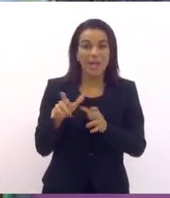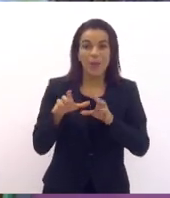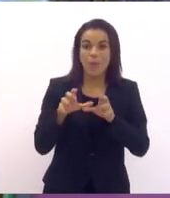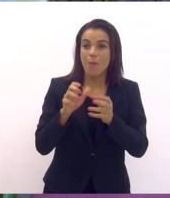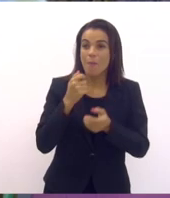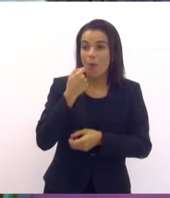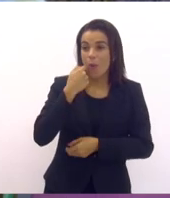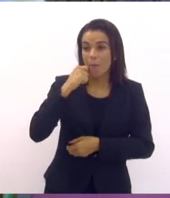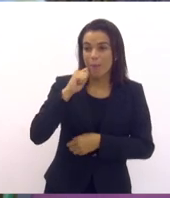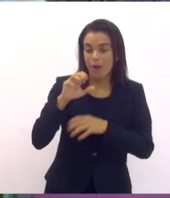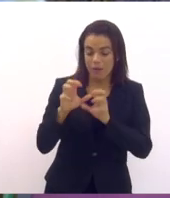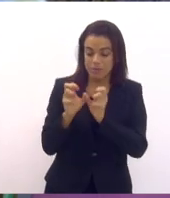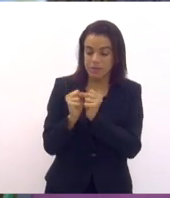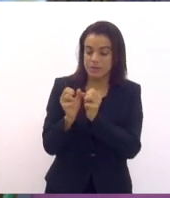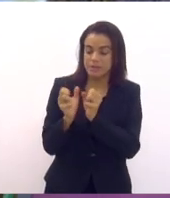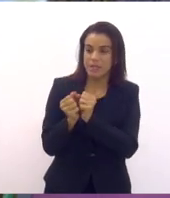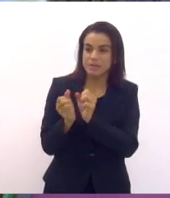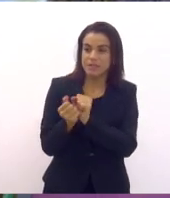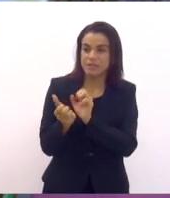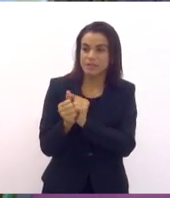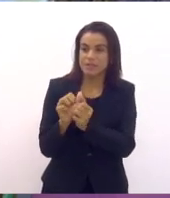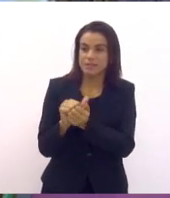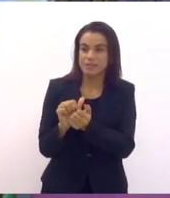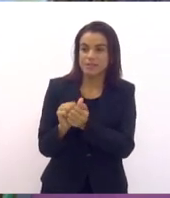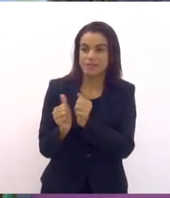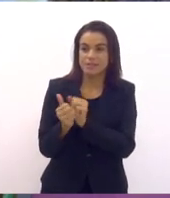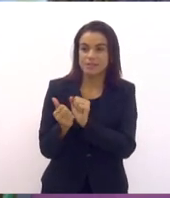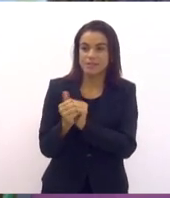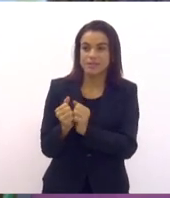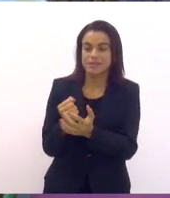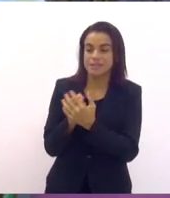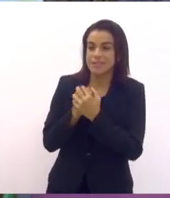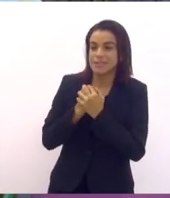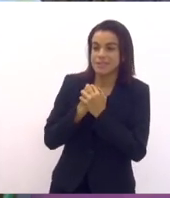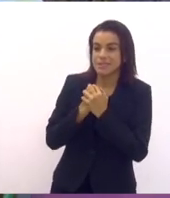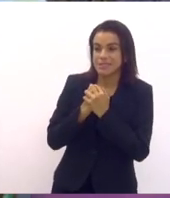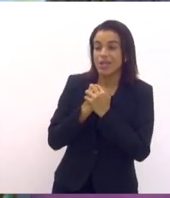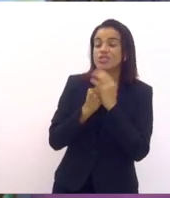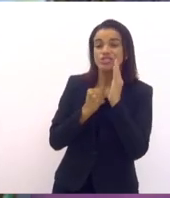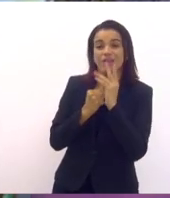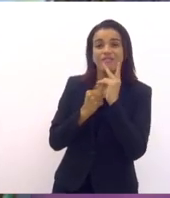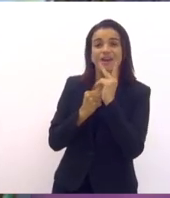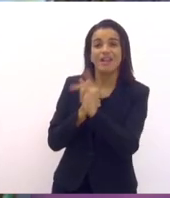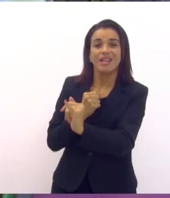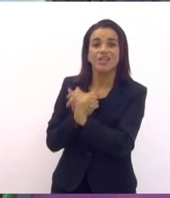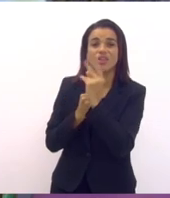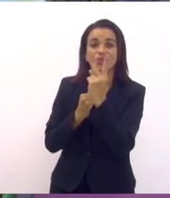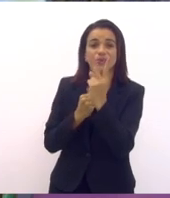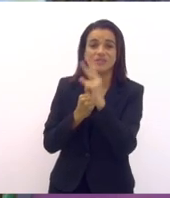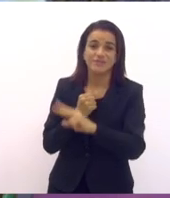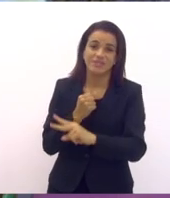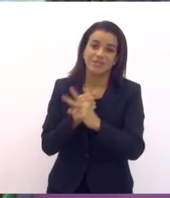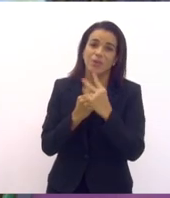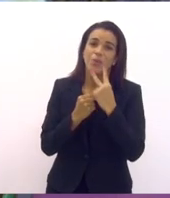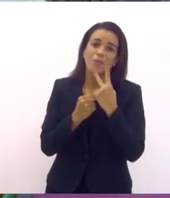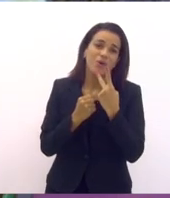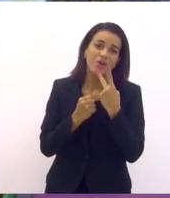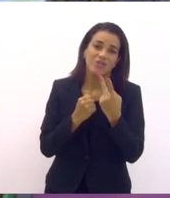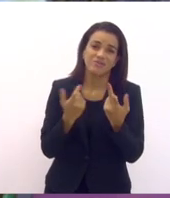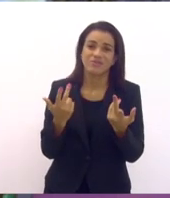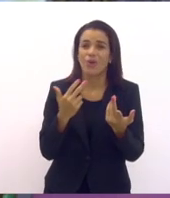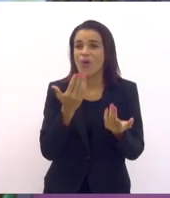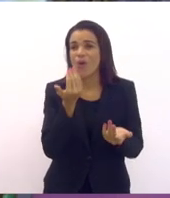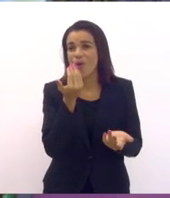parece assim uma barra de ouro e olha que eu já falei com ela duas vezes que eu tô com fome e não posso comer uma cor diferente nem